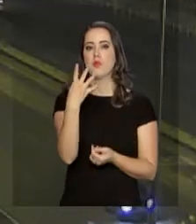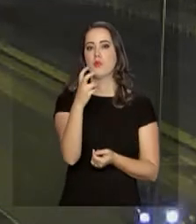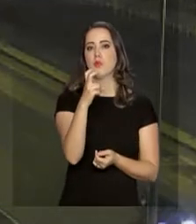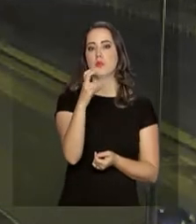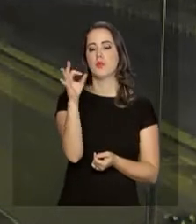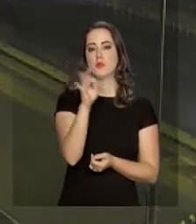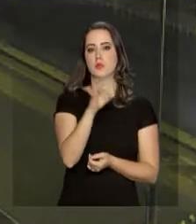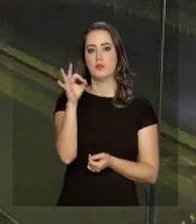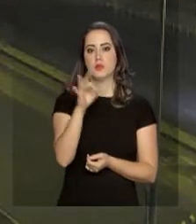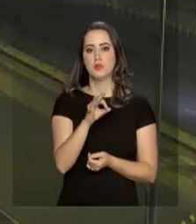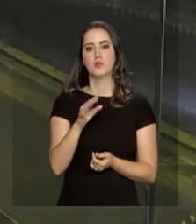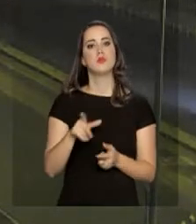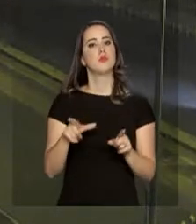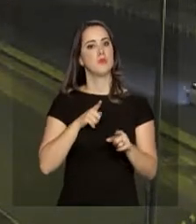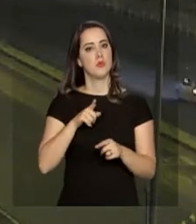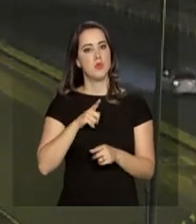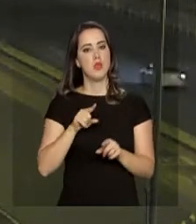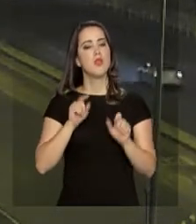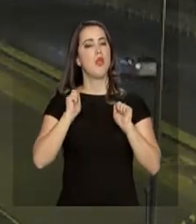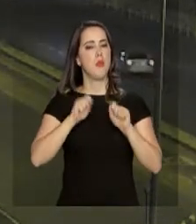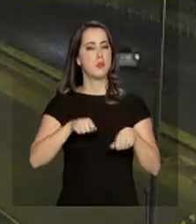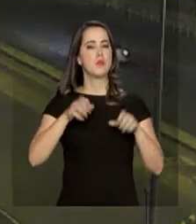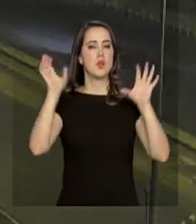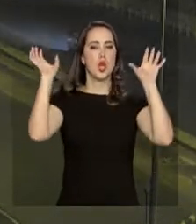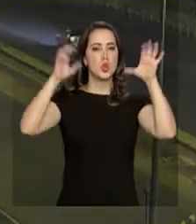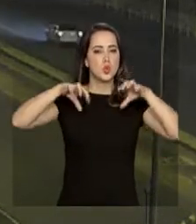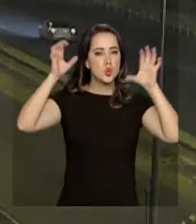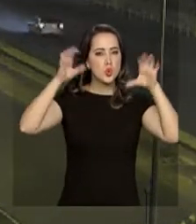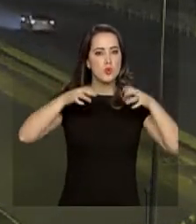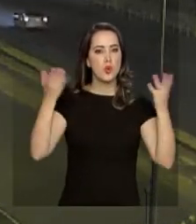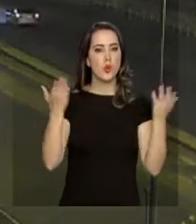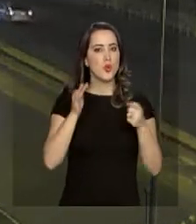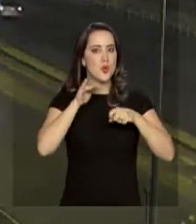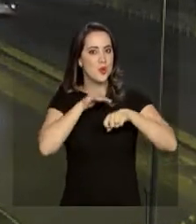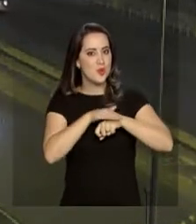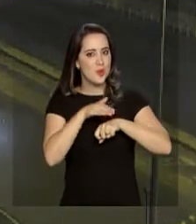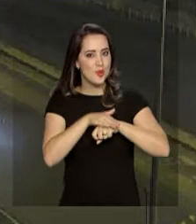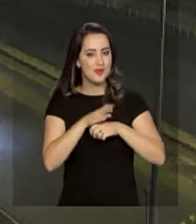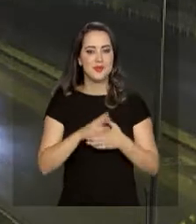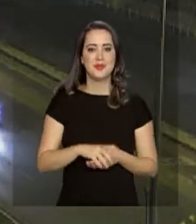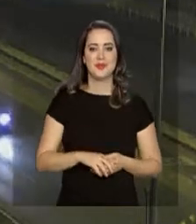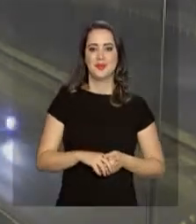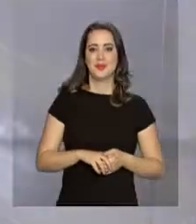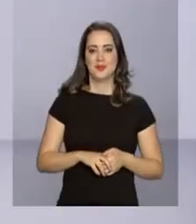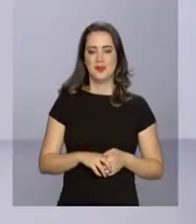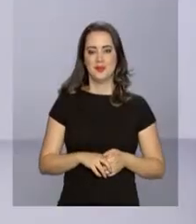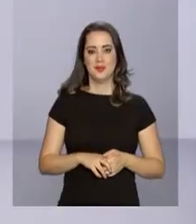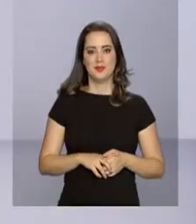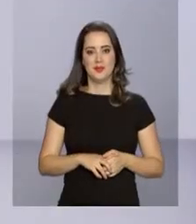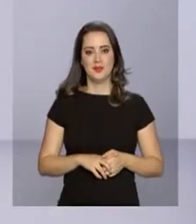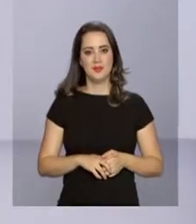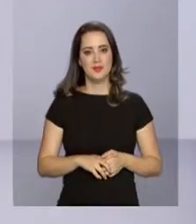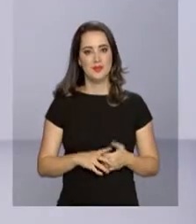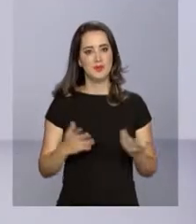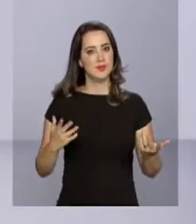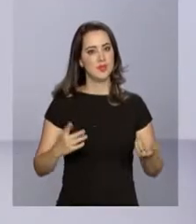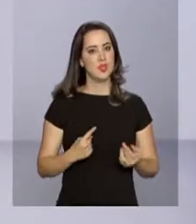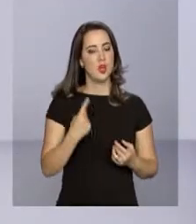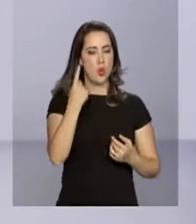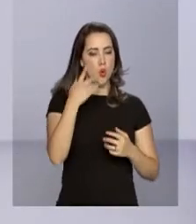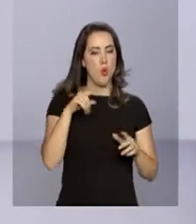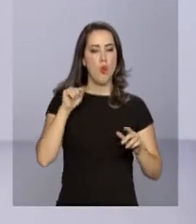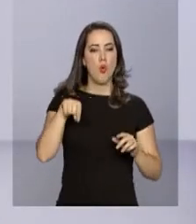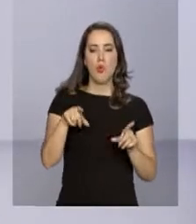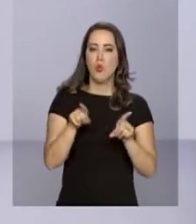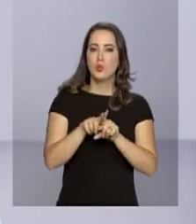45% existe possibilidade de pancadas de chuva para a noite de hoje uma comodidade